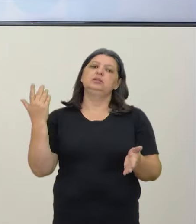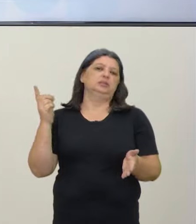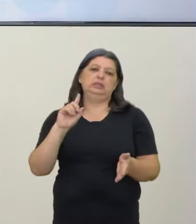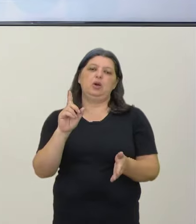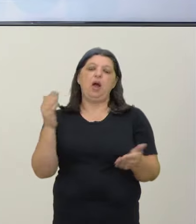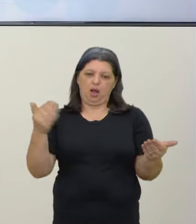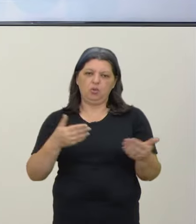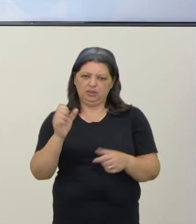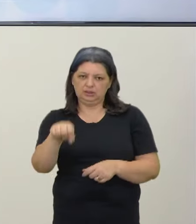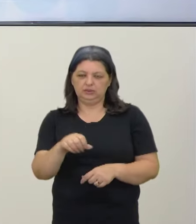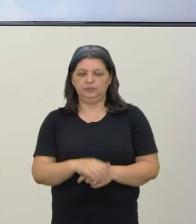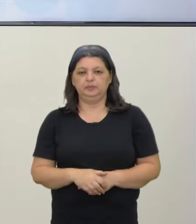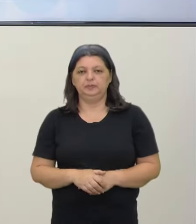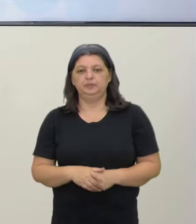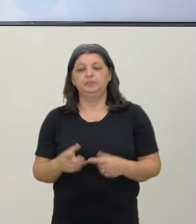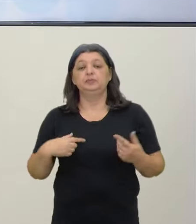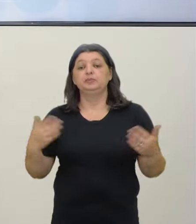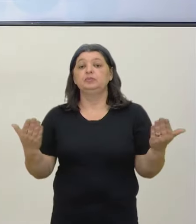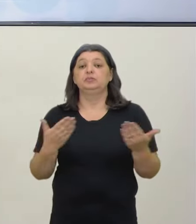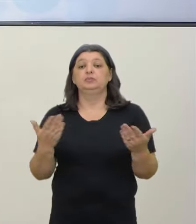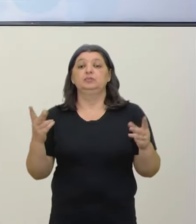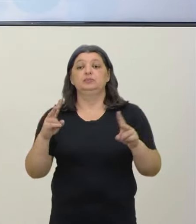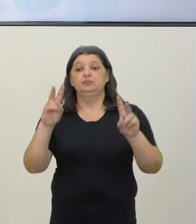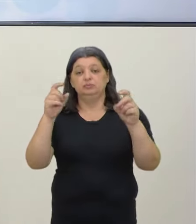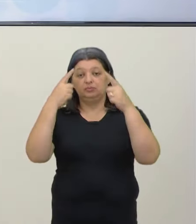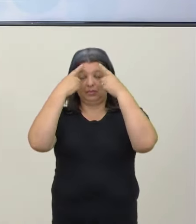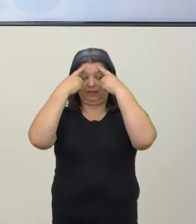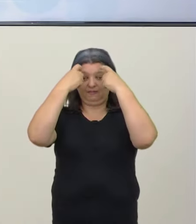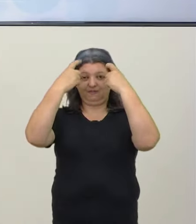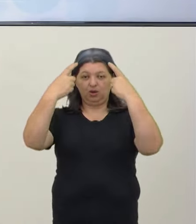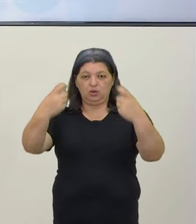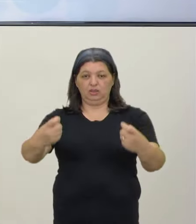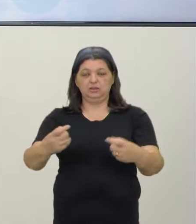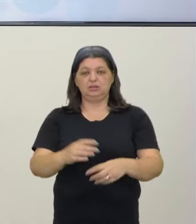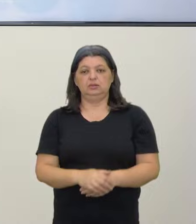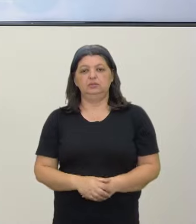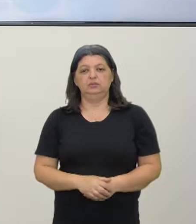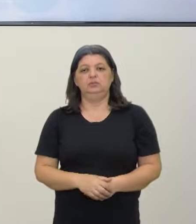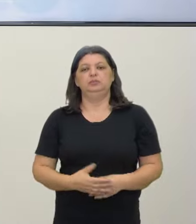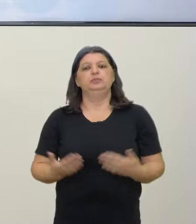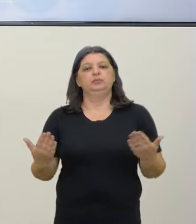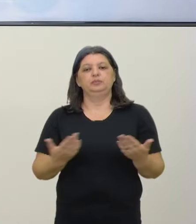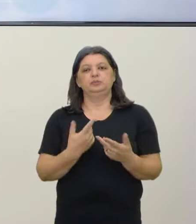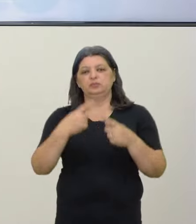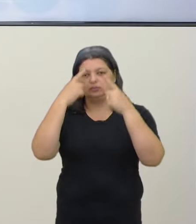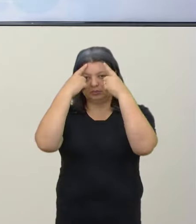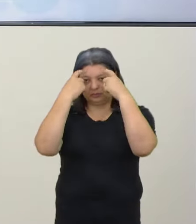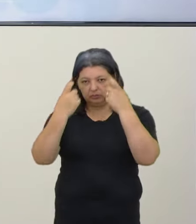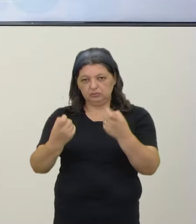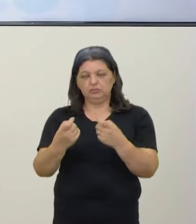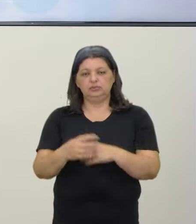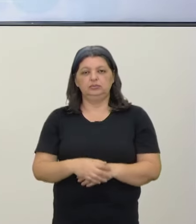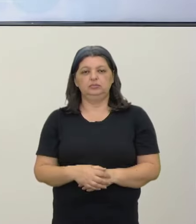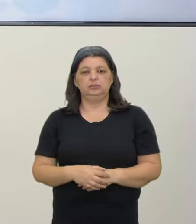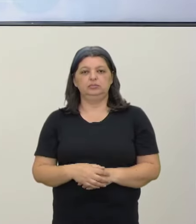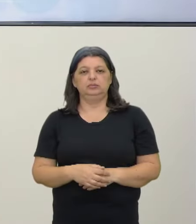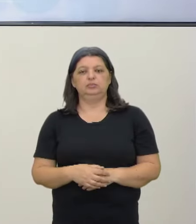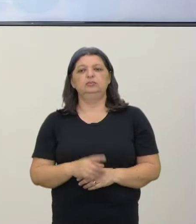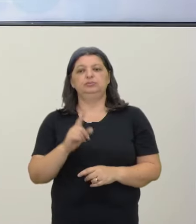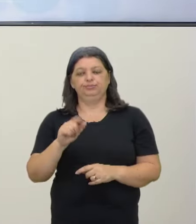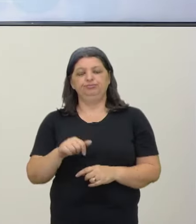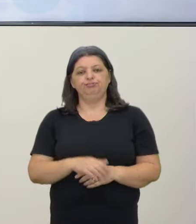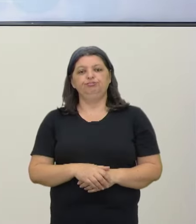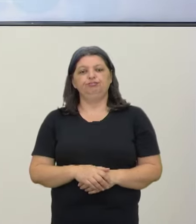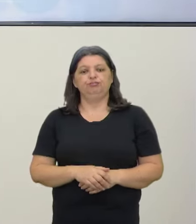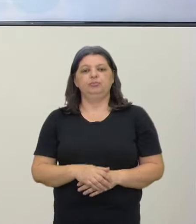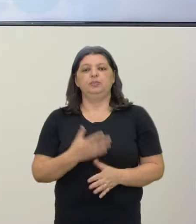sim. E hoje a gente vai falar sobre violência, né? Hoje vai ser uma aula com assuntos bad vibes? Vai ser uma aula com assuntos bad vibes,